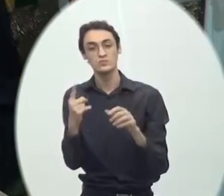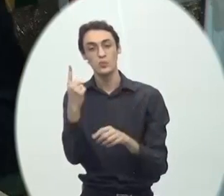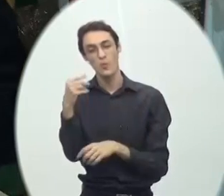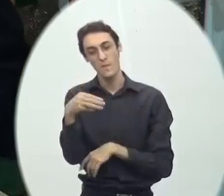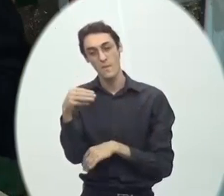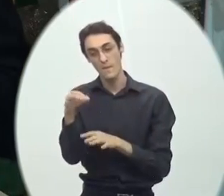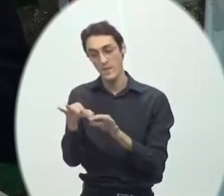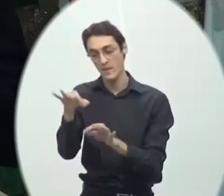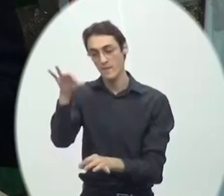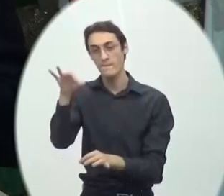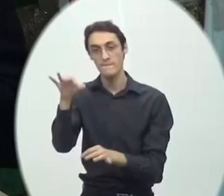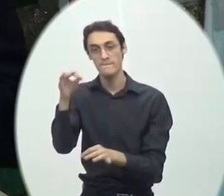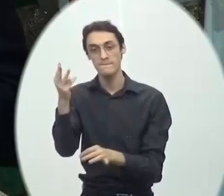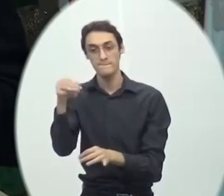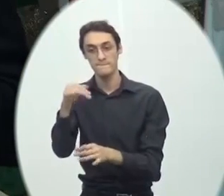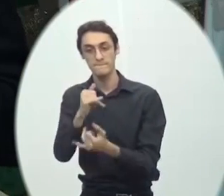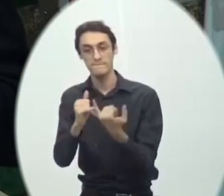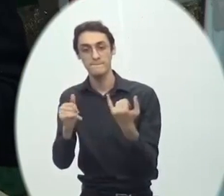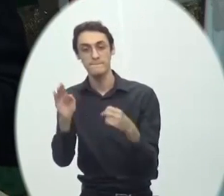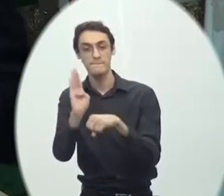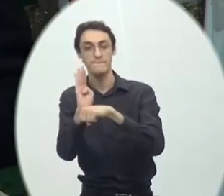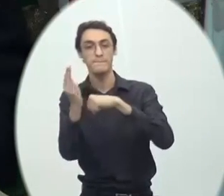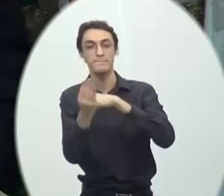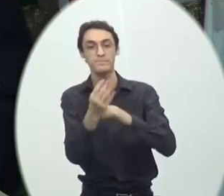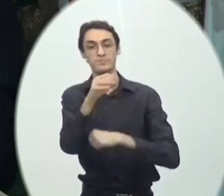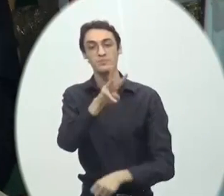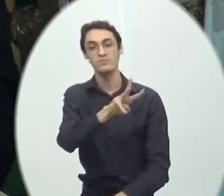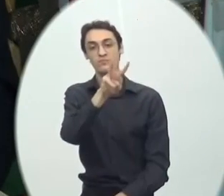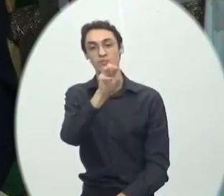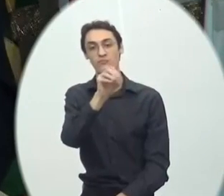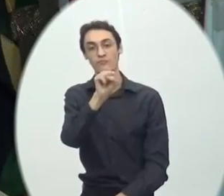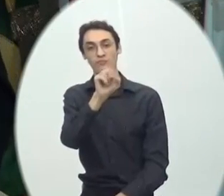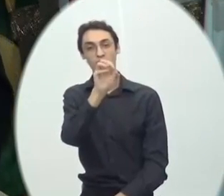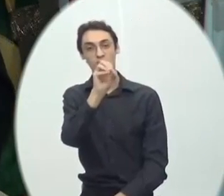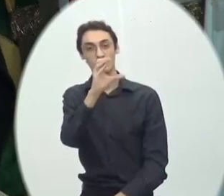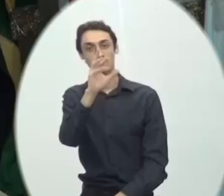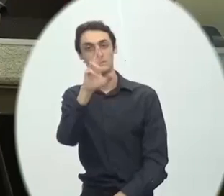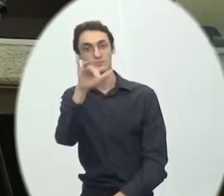1,5 metro, localizada no bairro Vosocris.